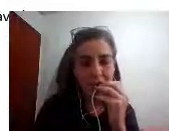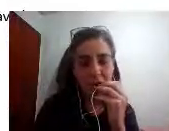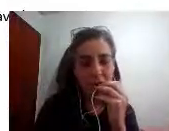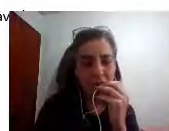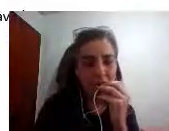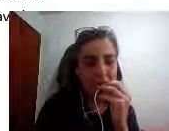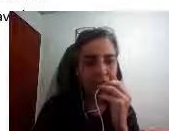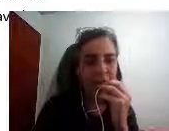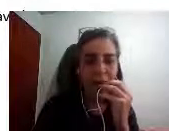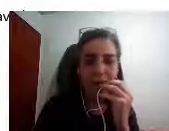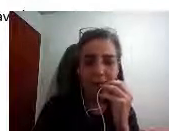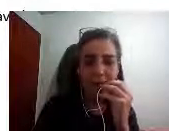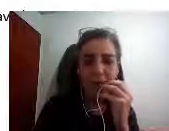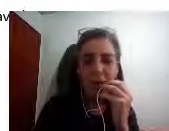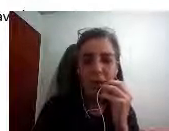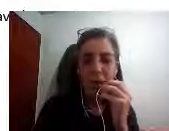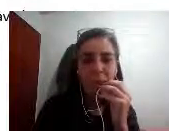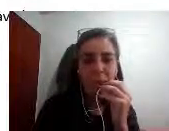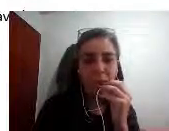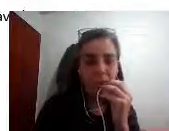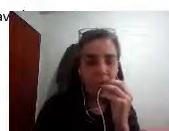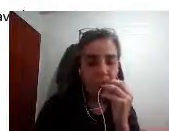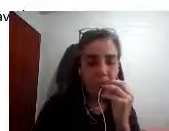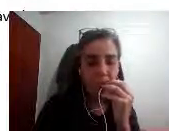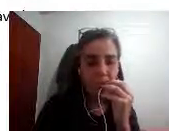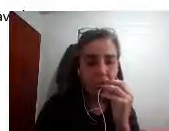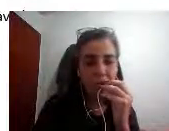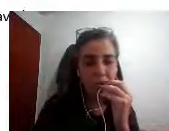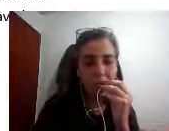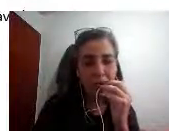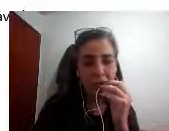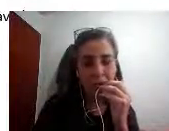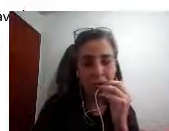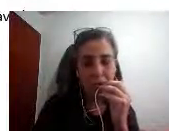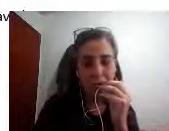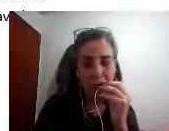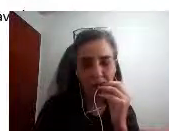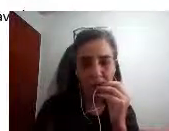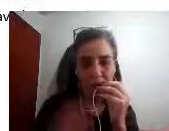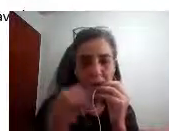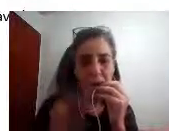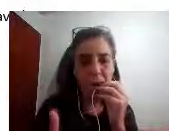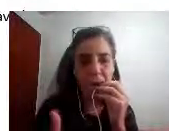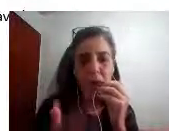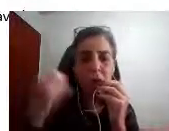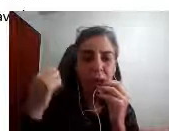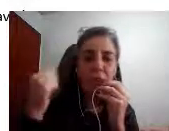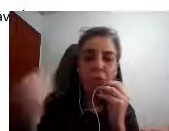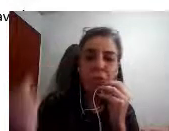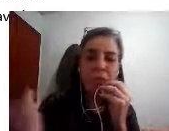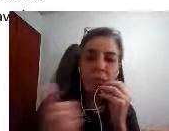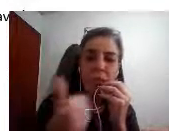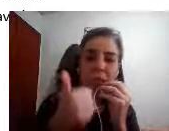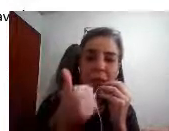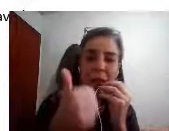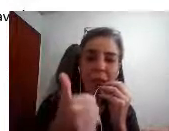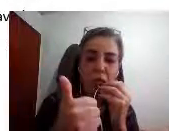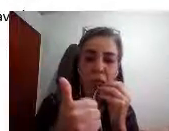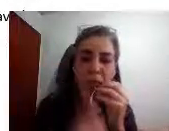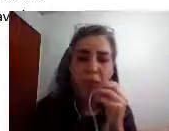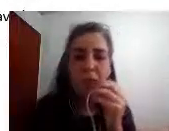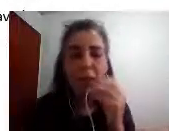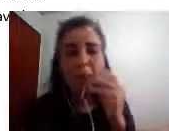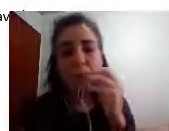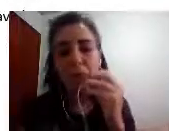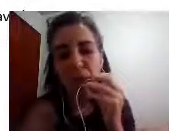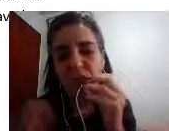tenha a disciplina aí no seu caderno, que você cumpra o seu papel e faça a sua parte, tá bom? Qualquer dúvida, me chama lá no